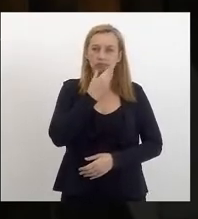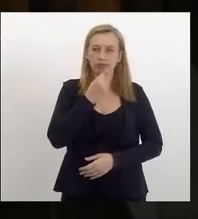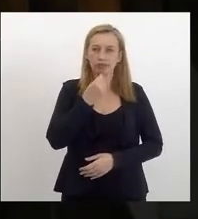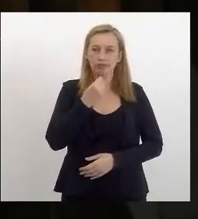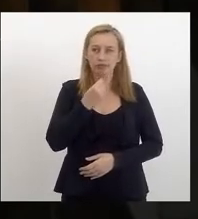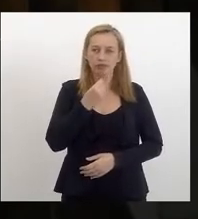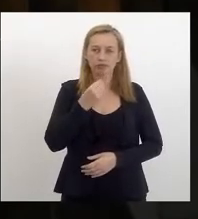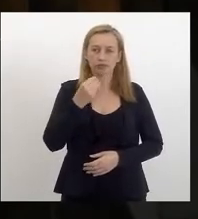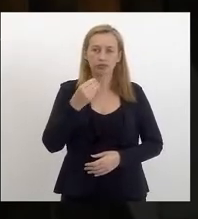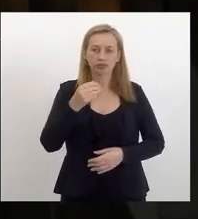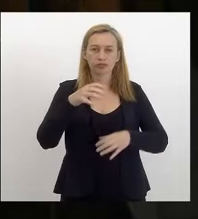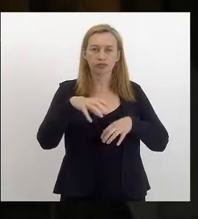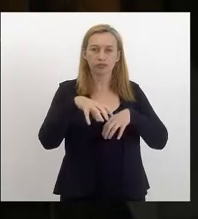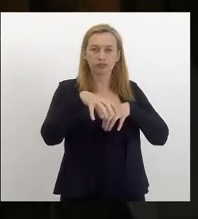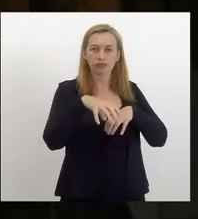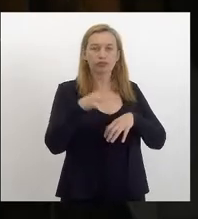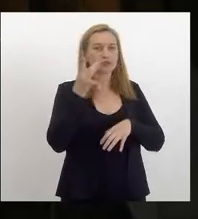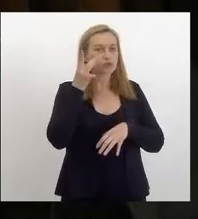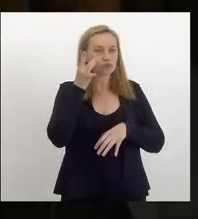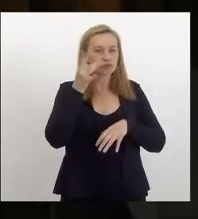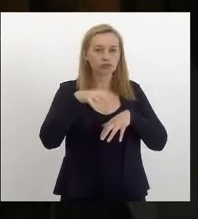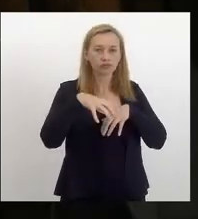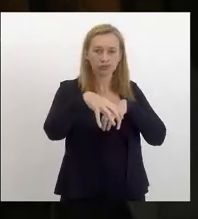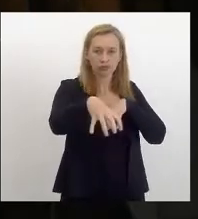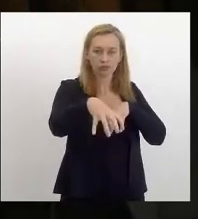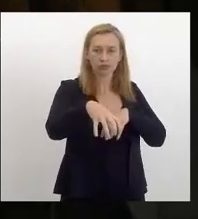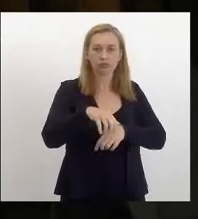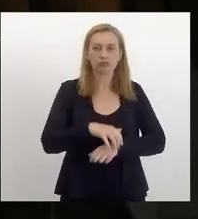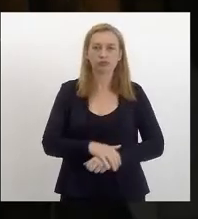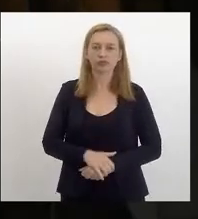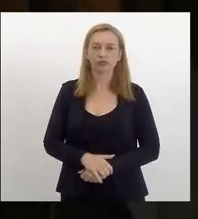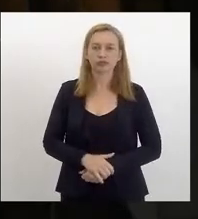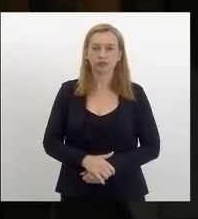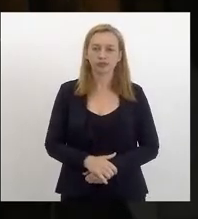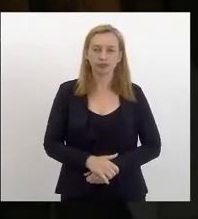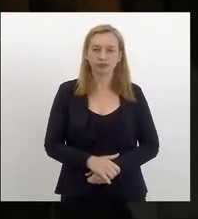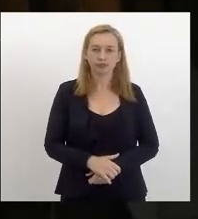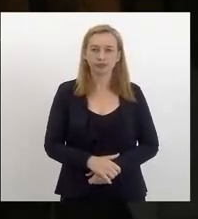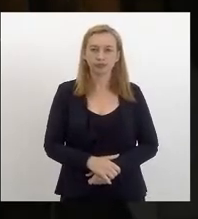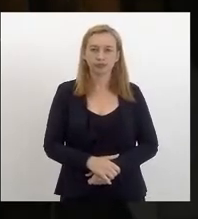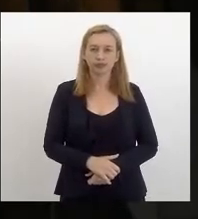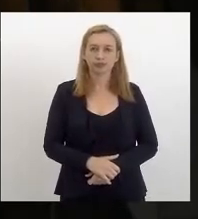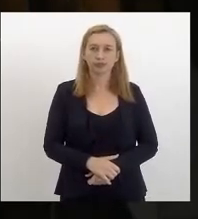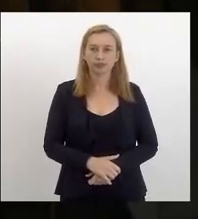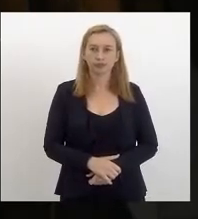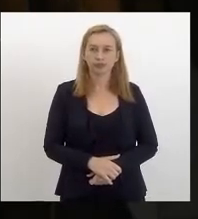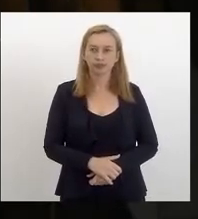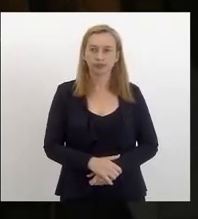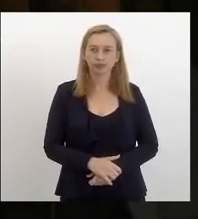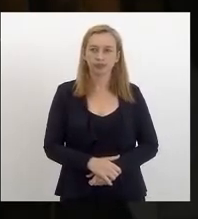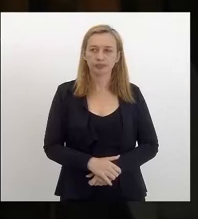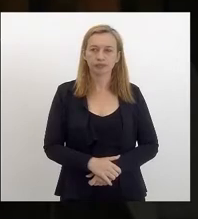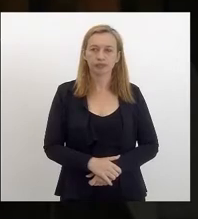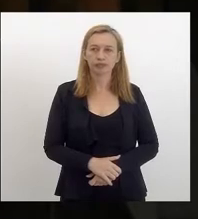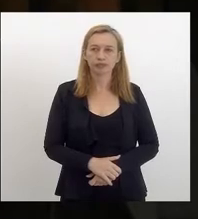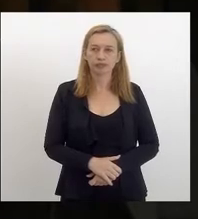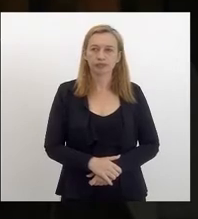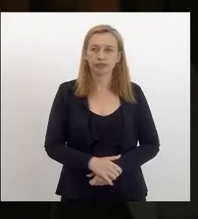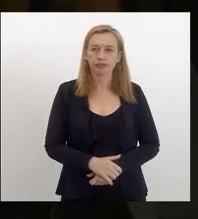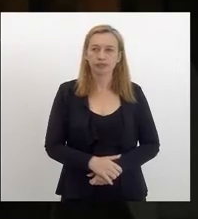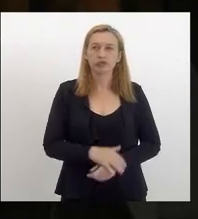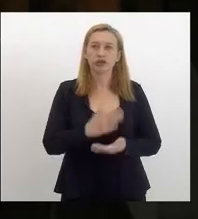nos assistem de forma presencial ou remota a senhora